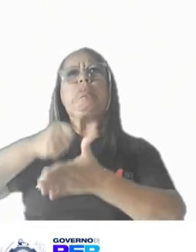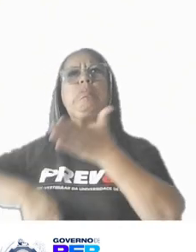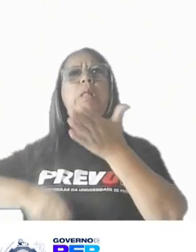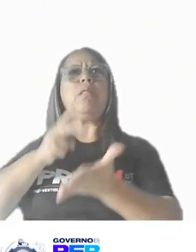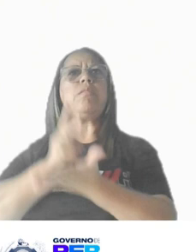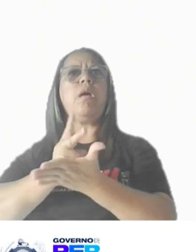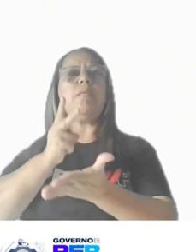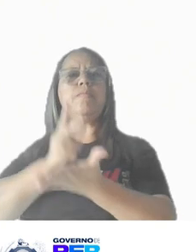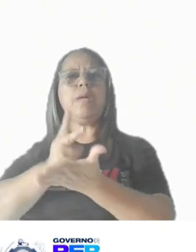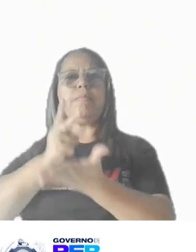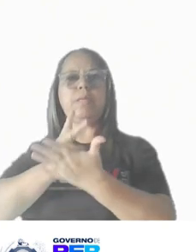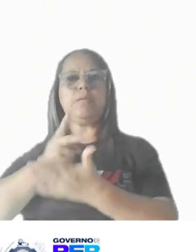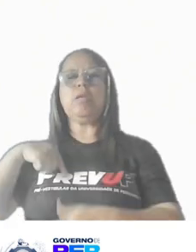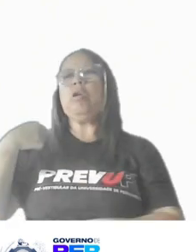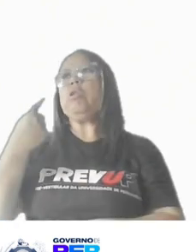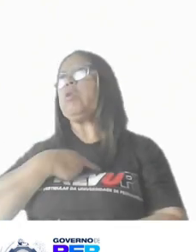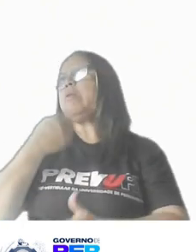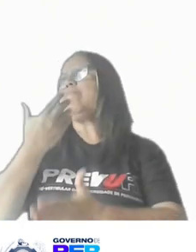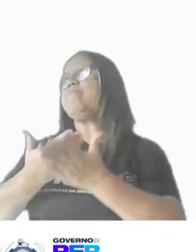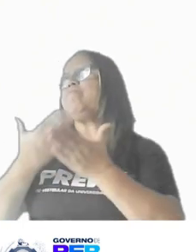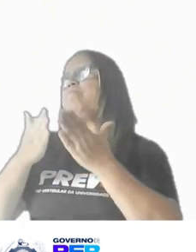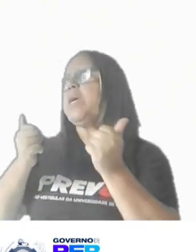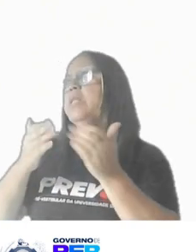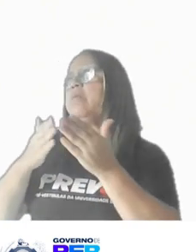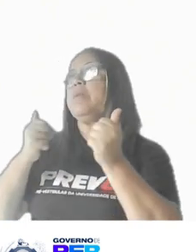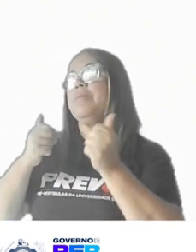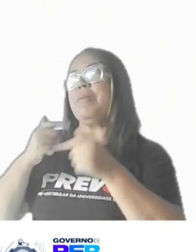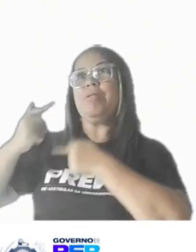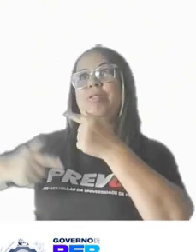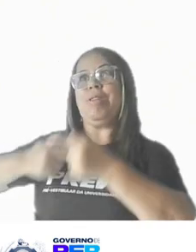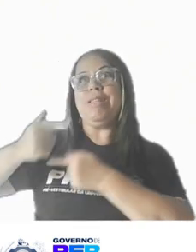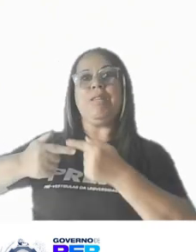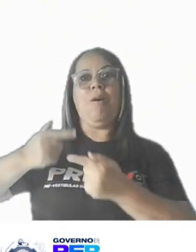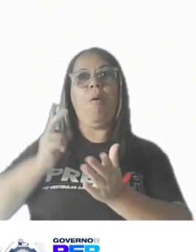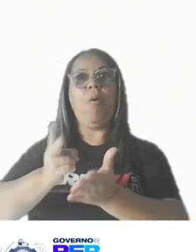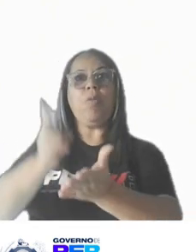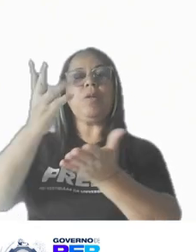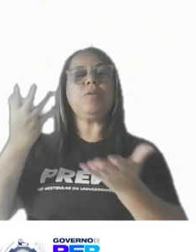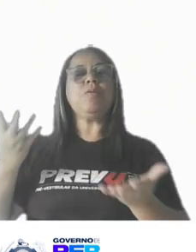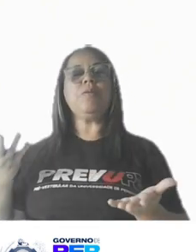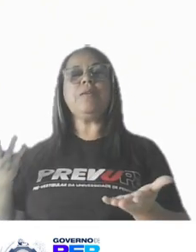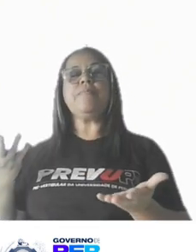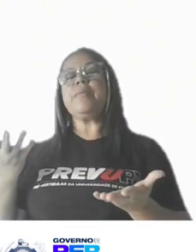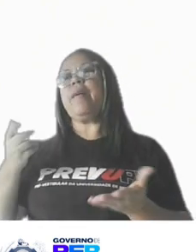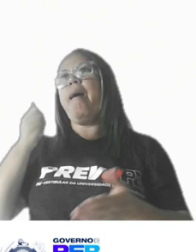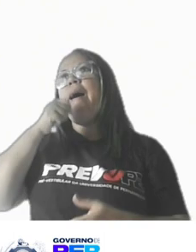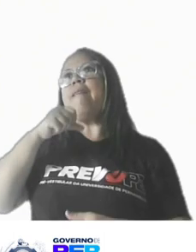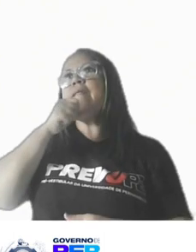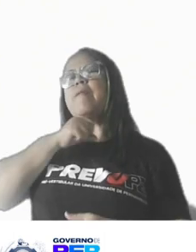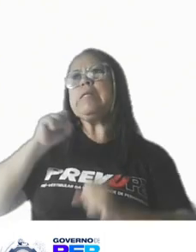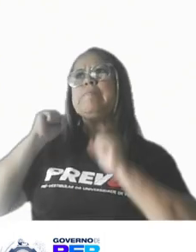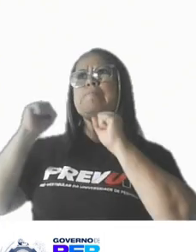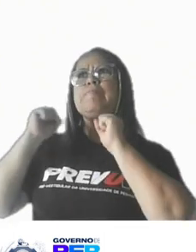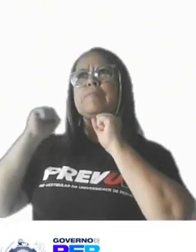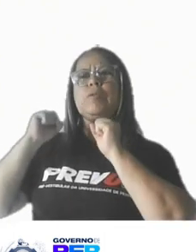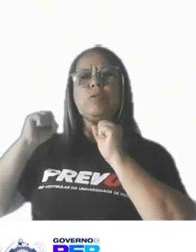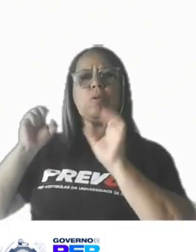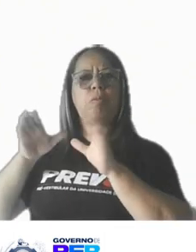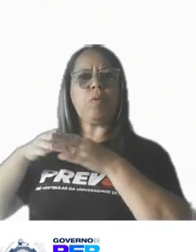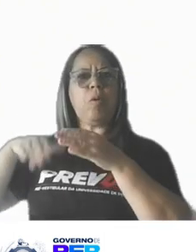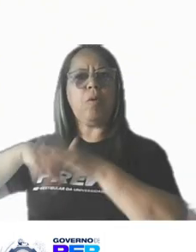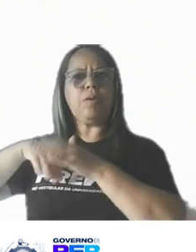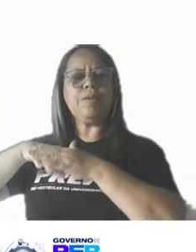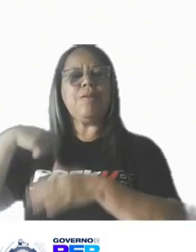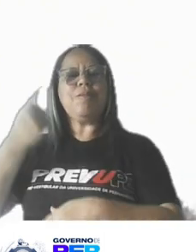contínua. A gente pede muito que a nossa geração continue assim. A vovó que tosse para o Corinthians. A gente fica